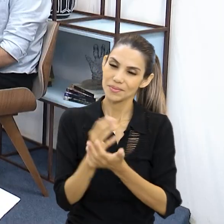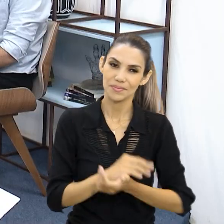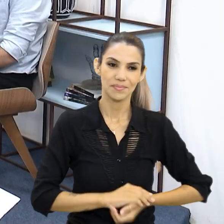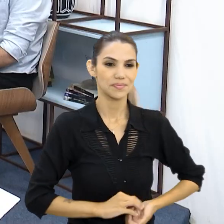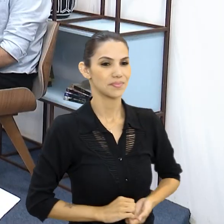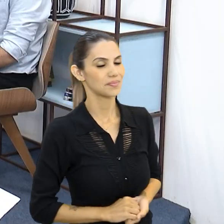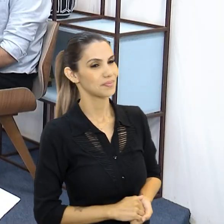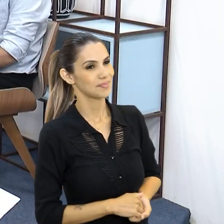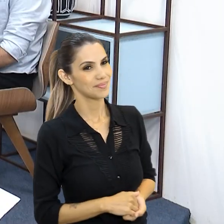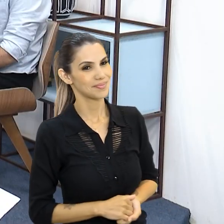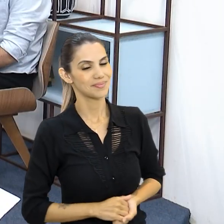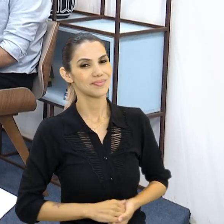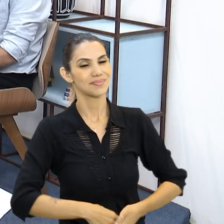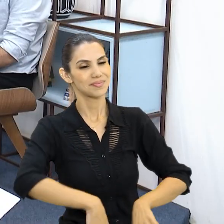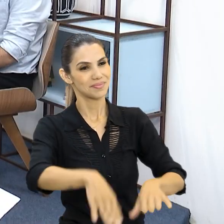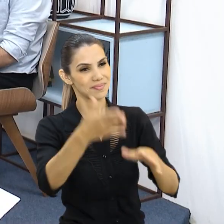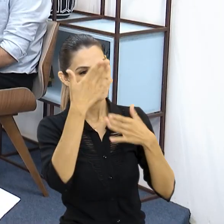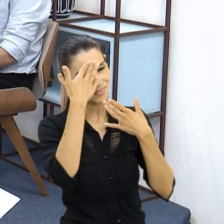bem-vinda.